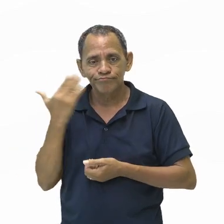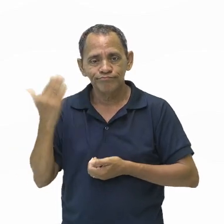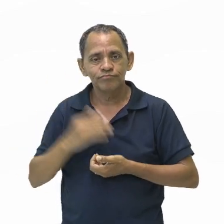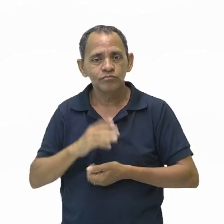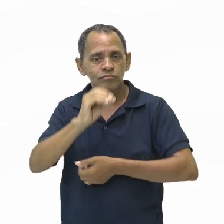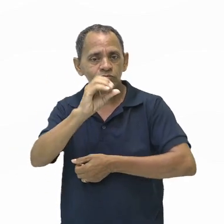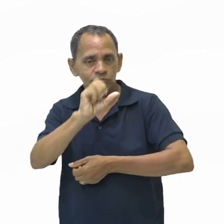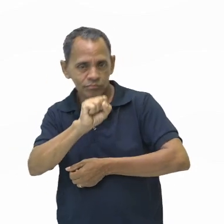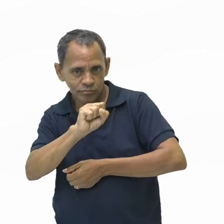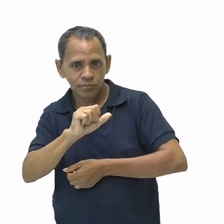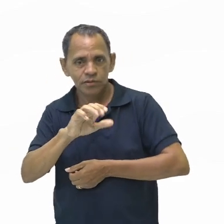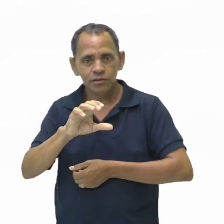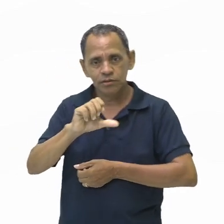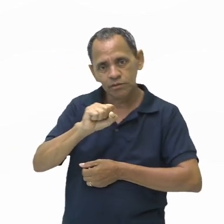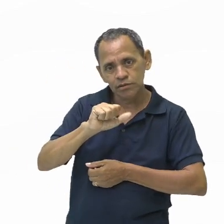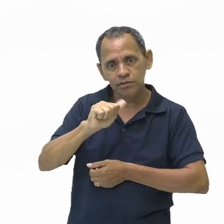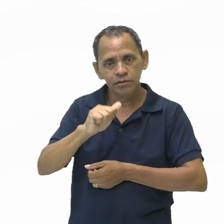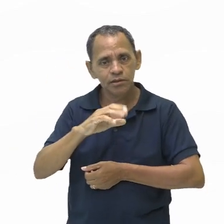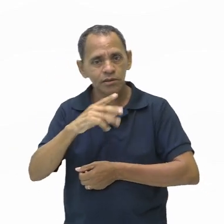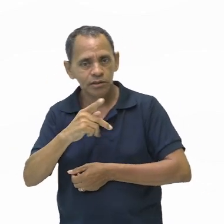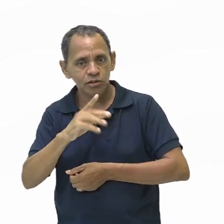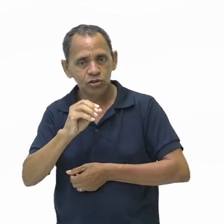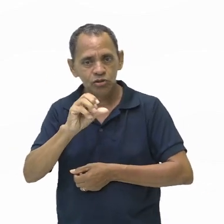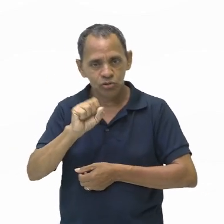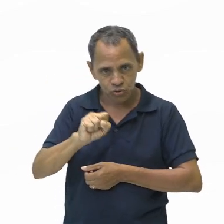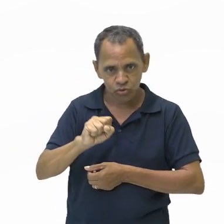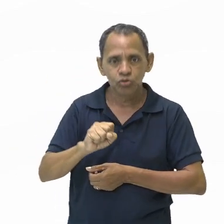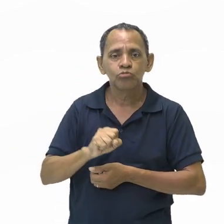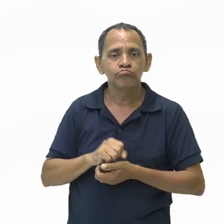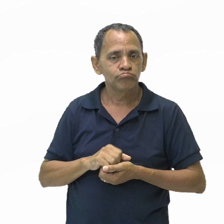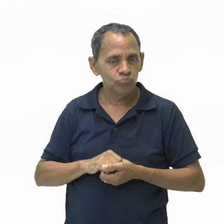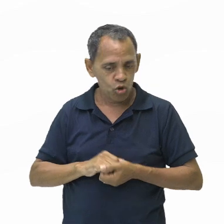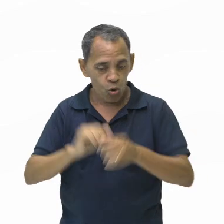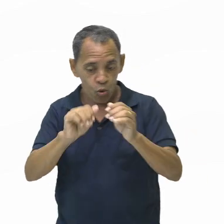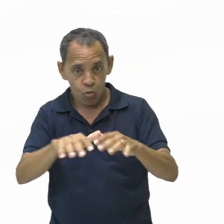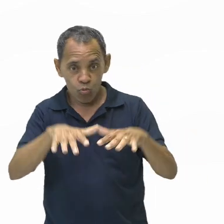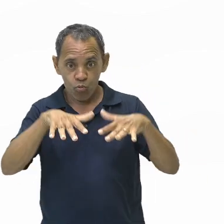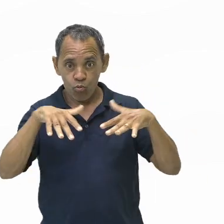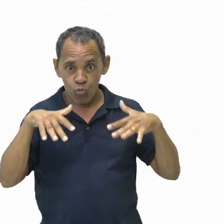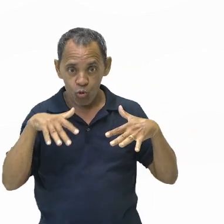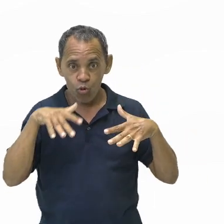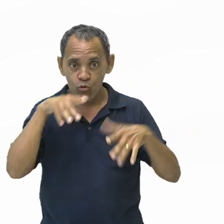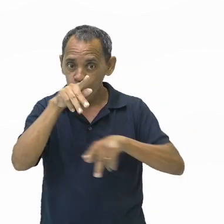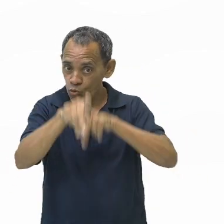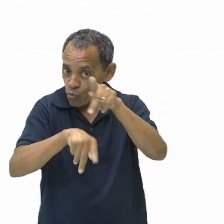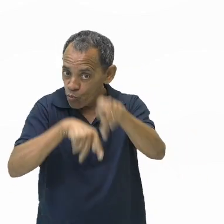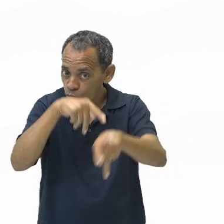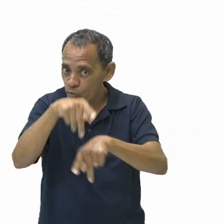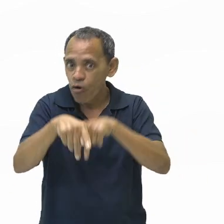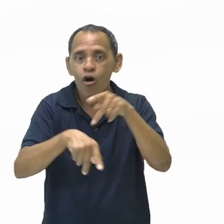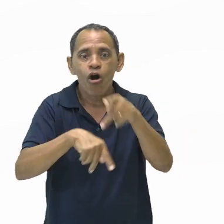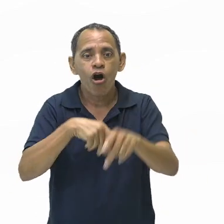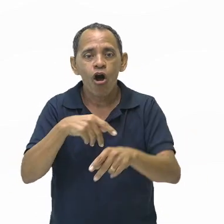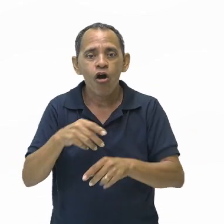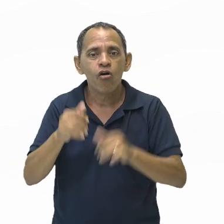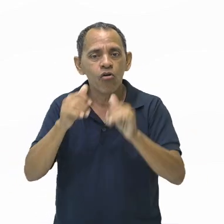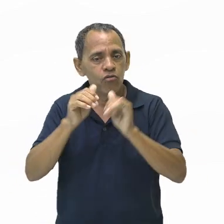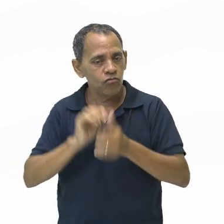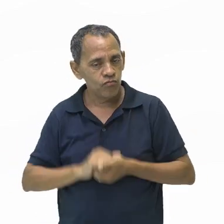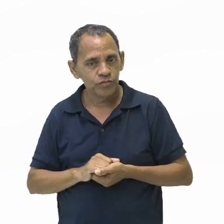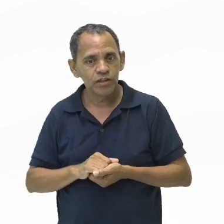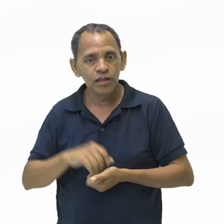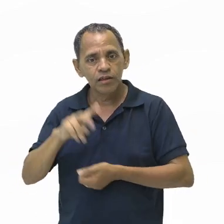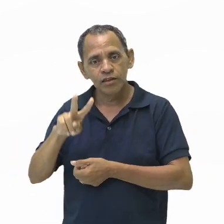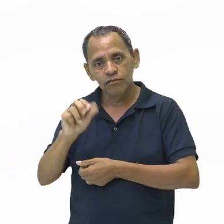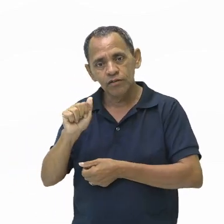a plateia vaiou, né? Então, ali foi aquele rebuliço, vaiou, e aí isso é ruim, isso não é,